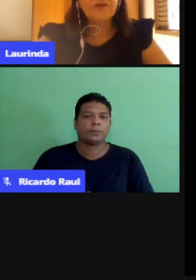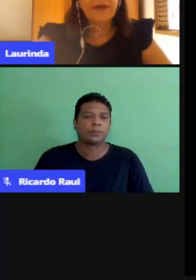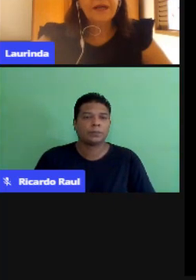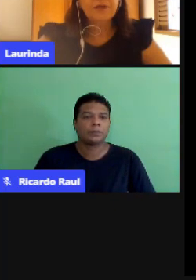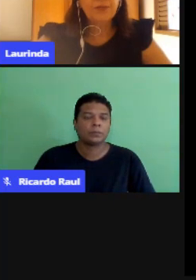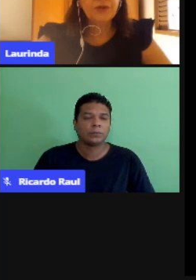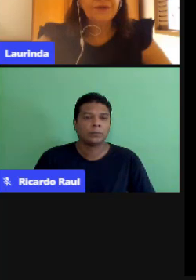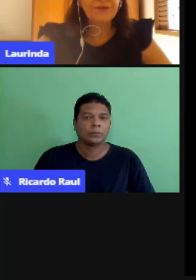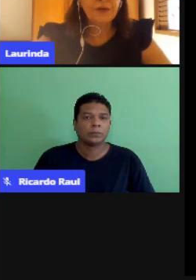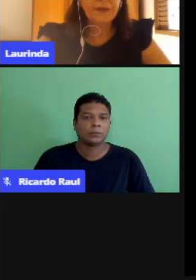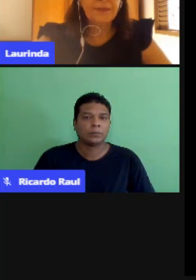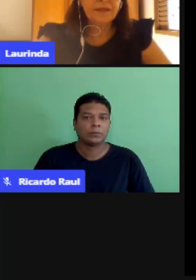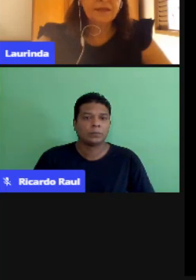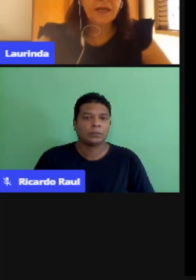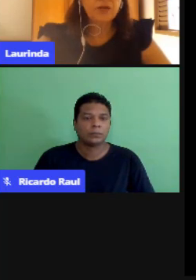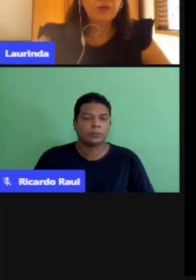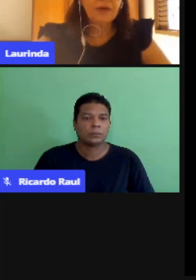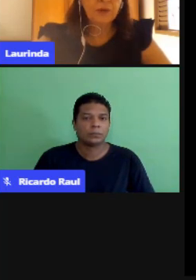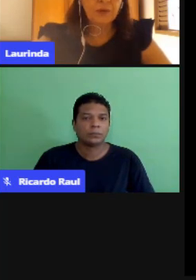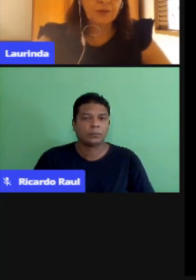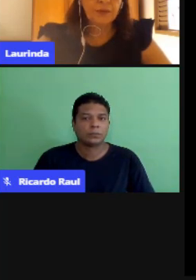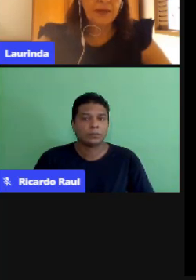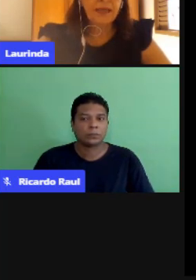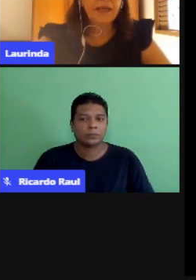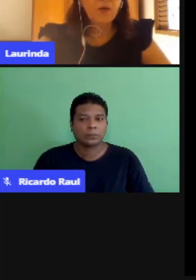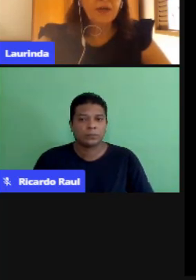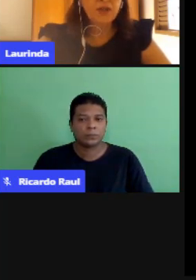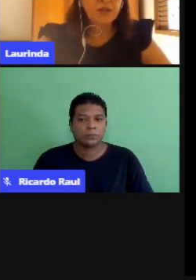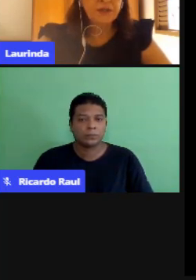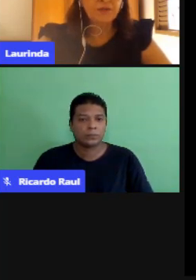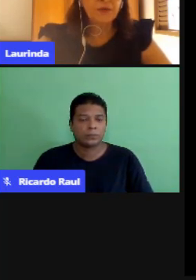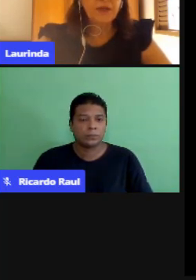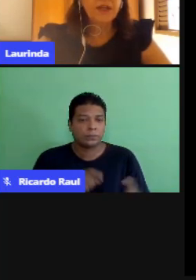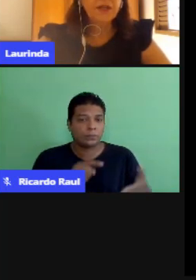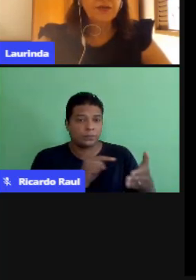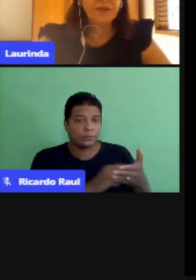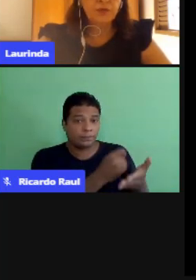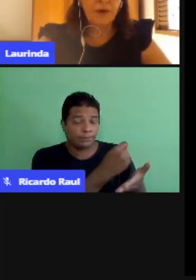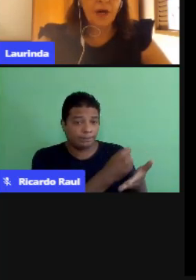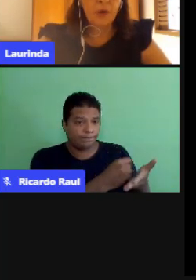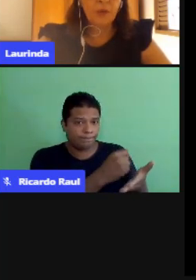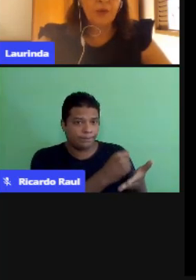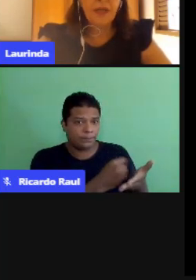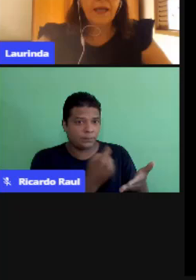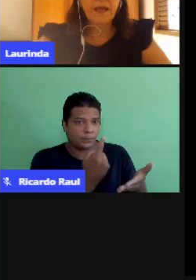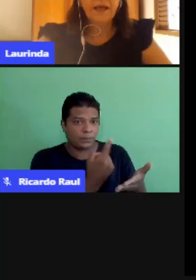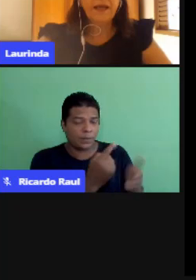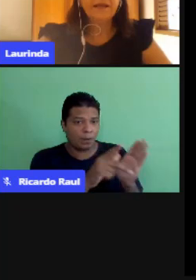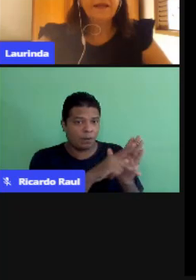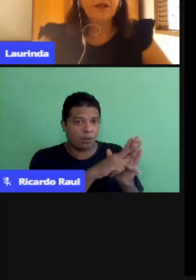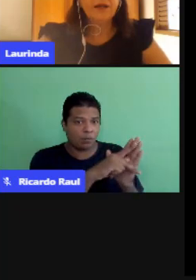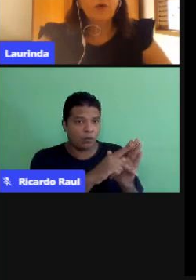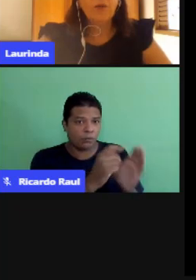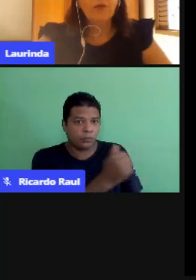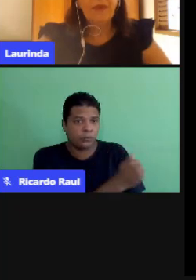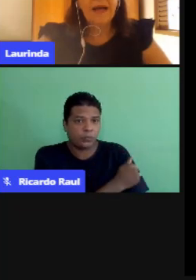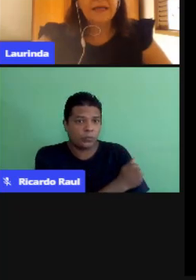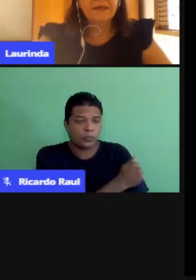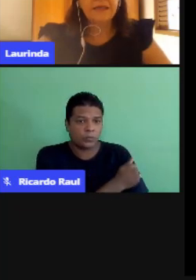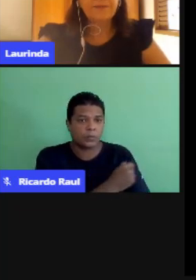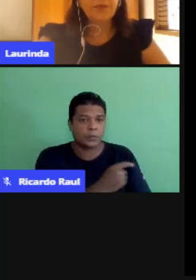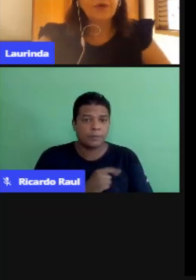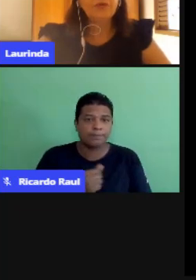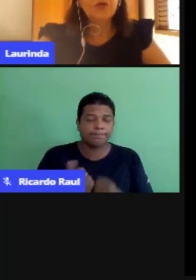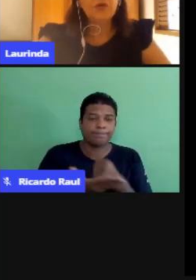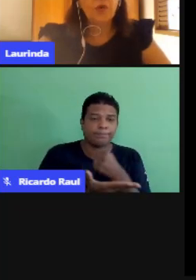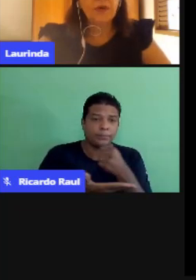Aí nós vamos falar do portfólio da aprendizagem do aluno. Ele é um registro individual, ele tem como